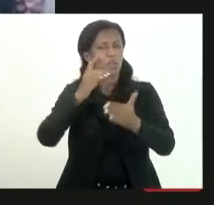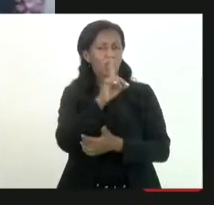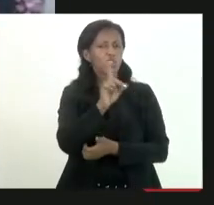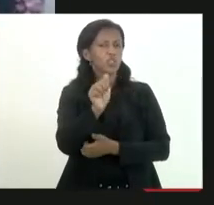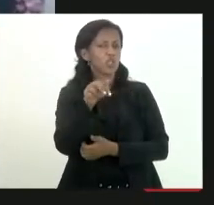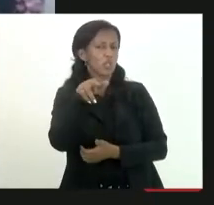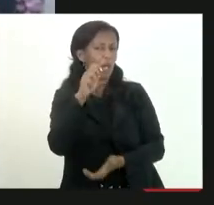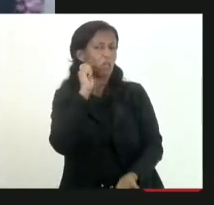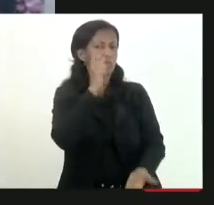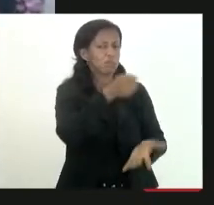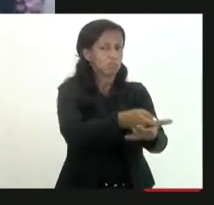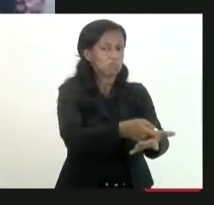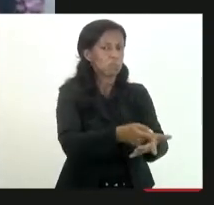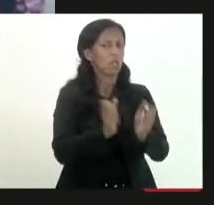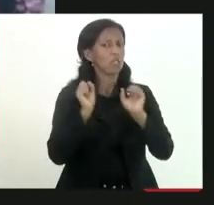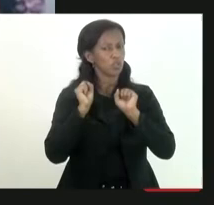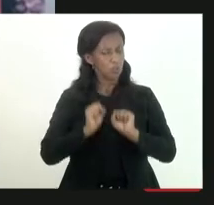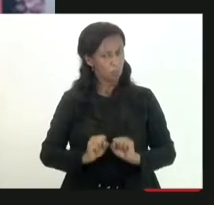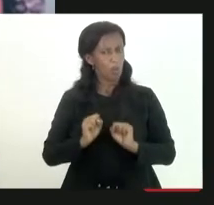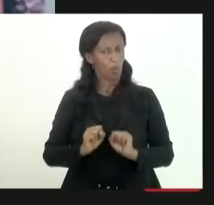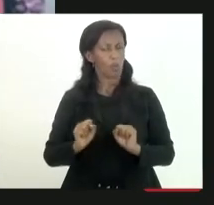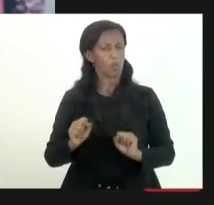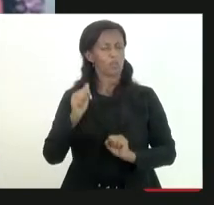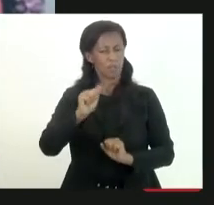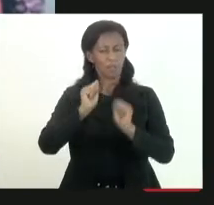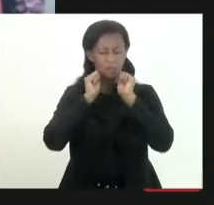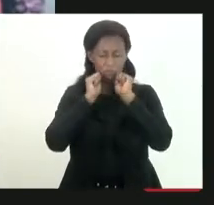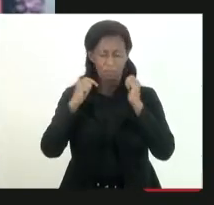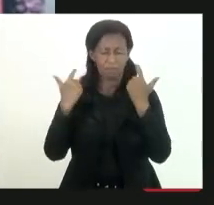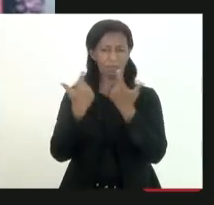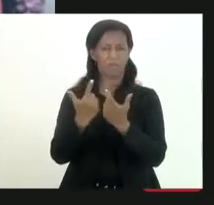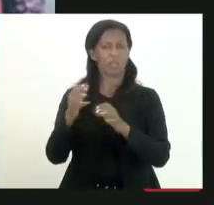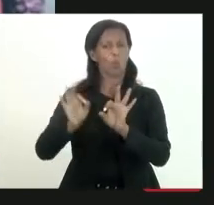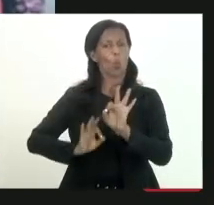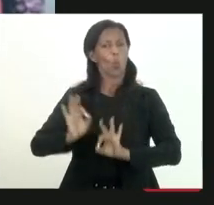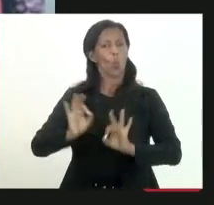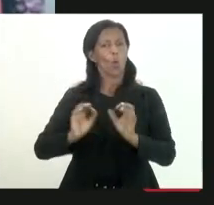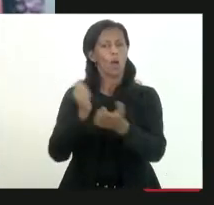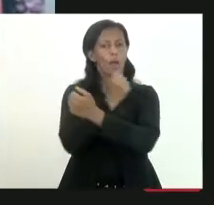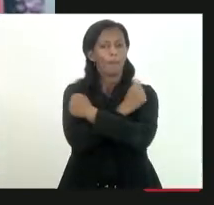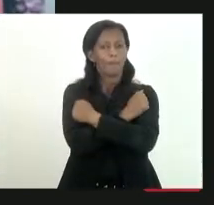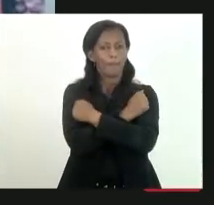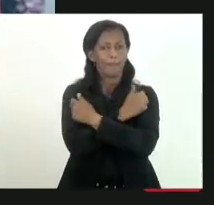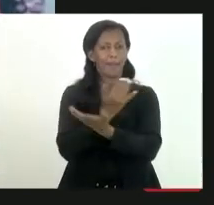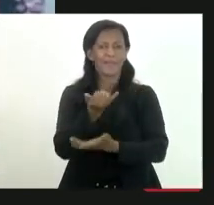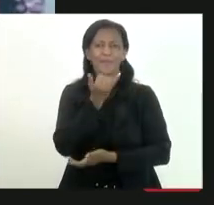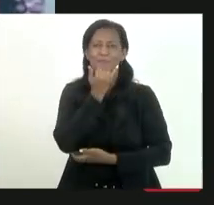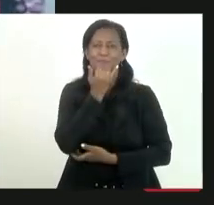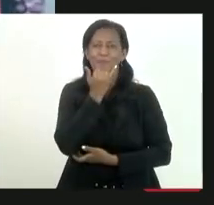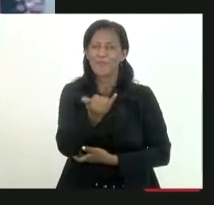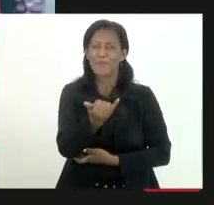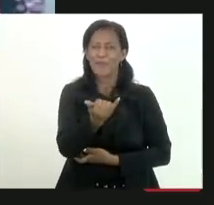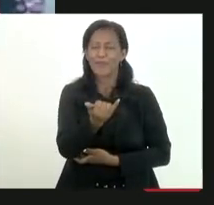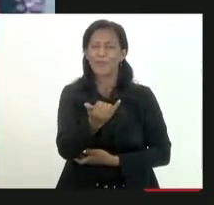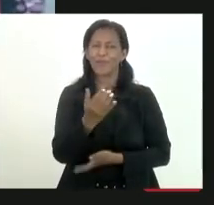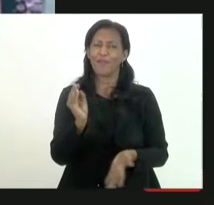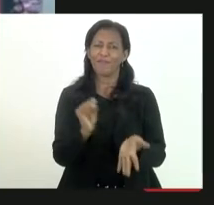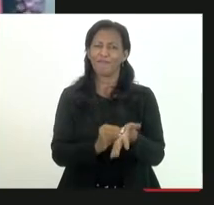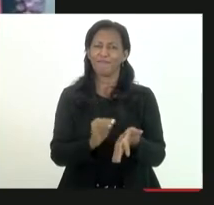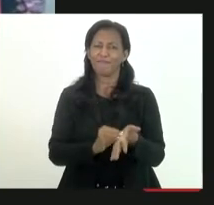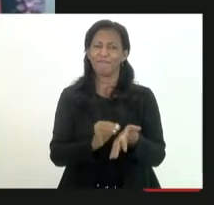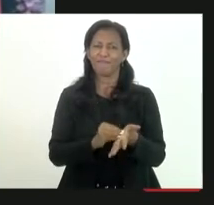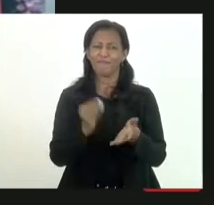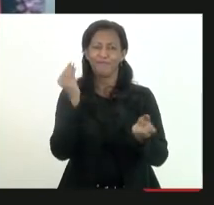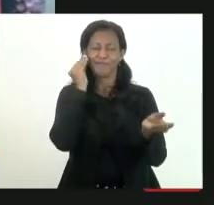gente possa constituir aqui na Assembleia Legislativa. Grande abraço, me perdoe a indelicadeza,